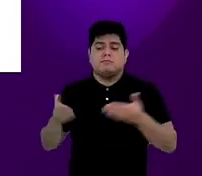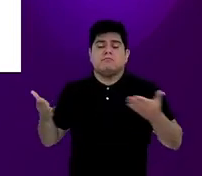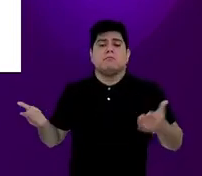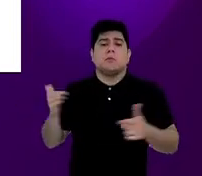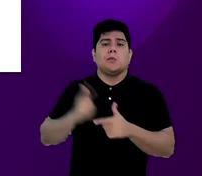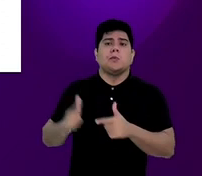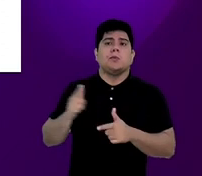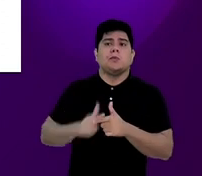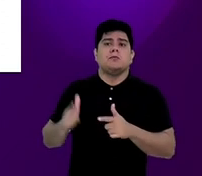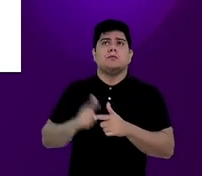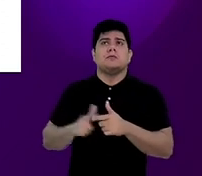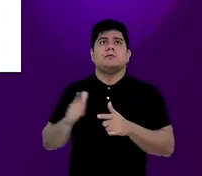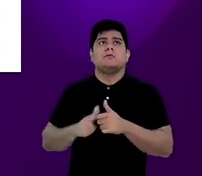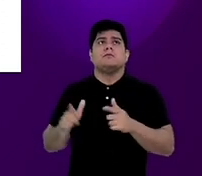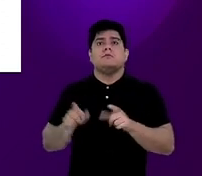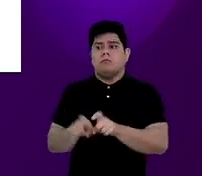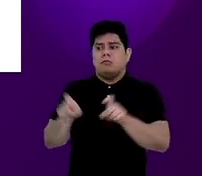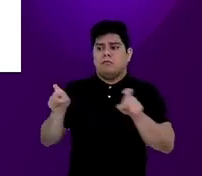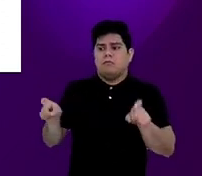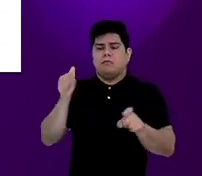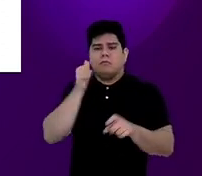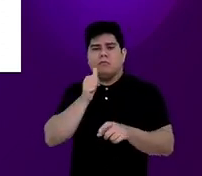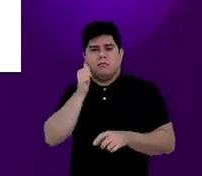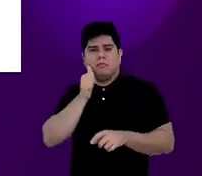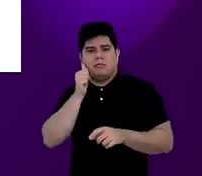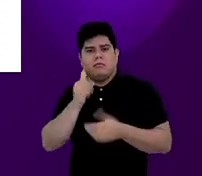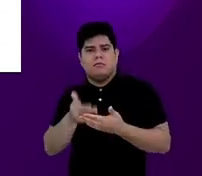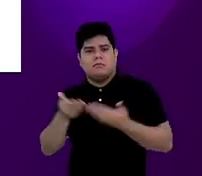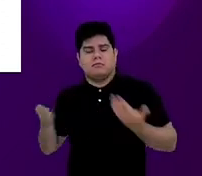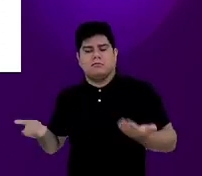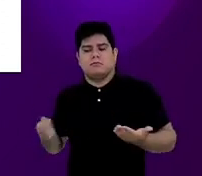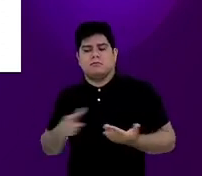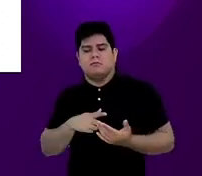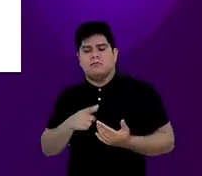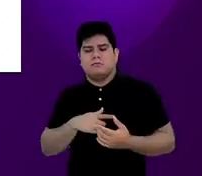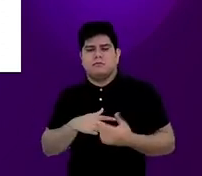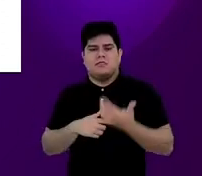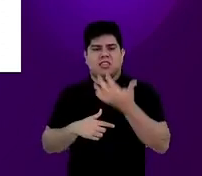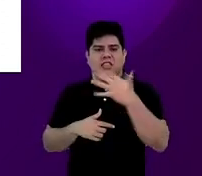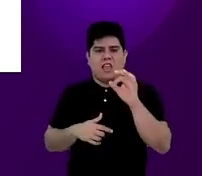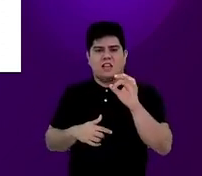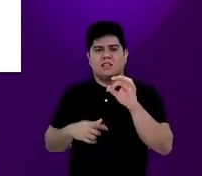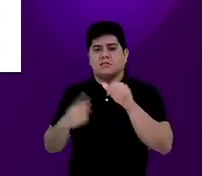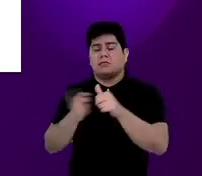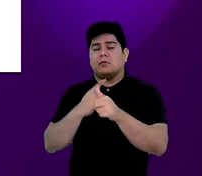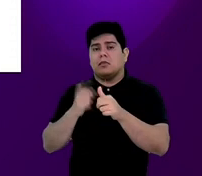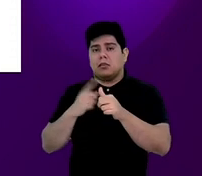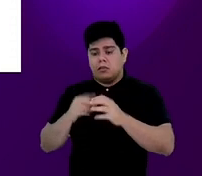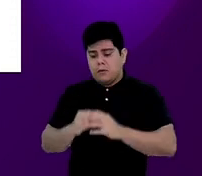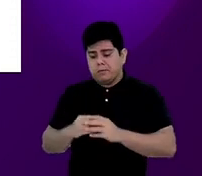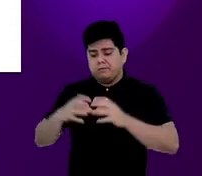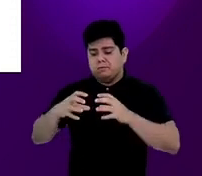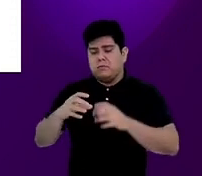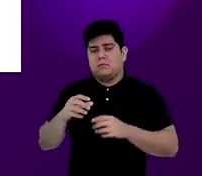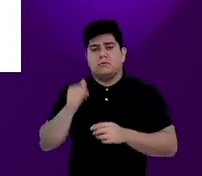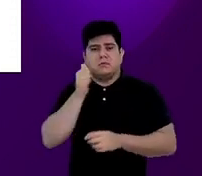gente tem em relação às mulheres, só para a gente ter uma ideia, de que entre os 10 primeiros tumores femininos, o tumor de